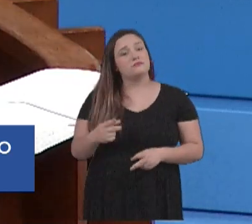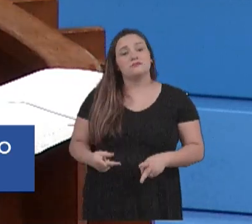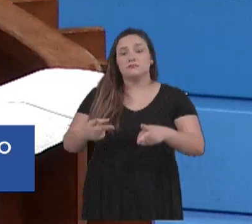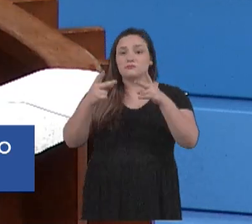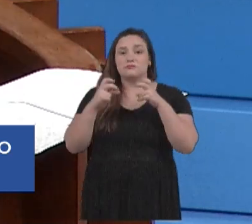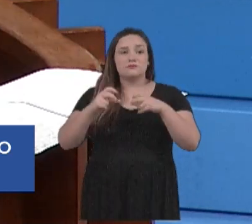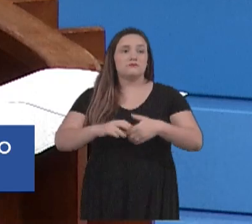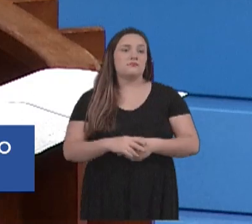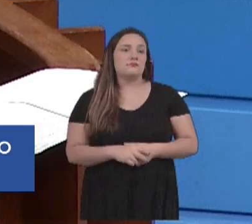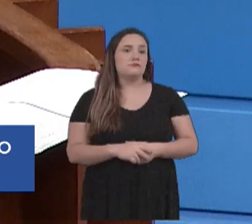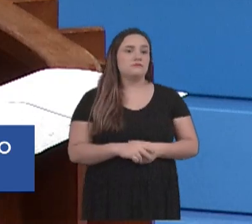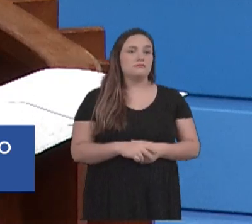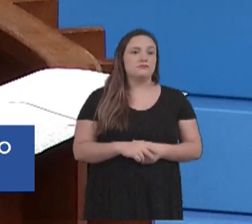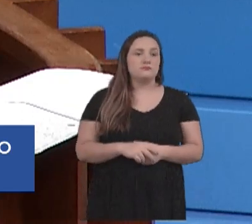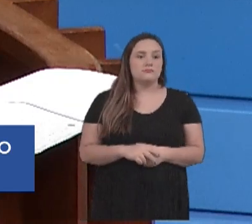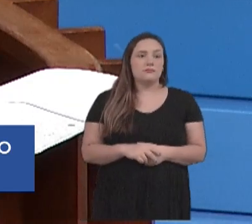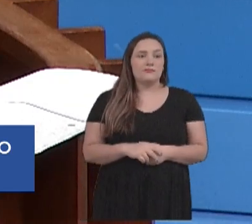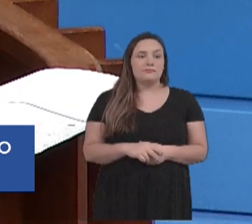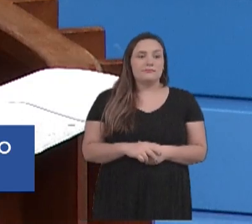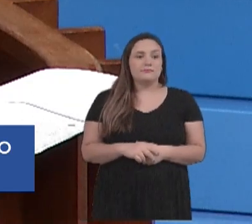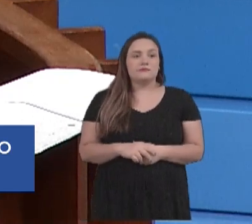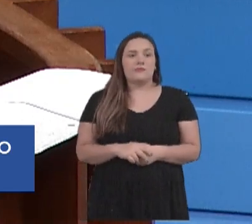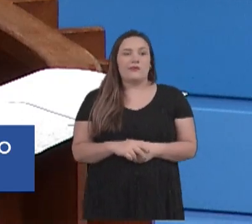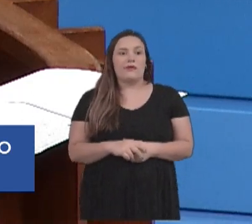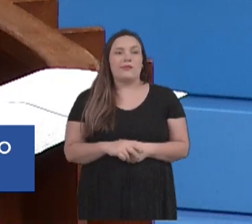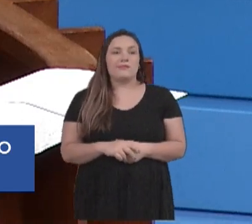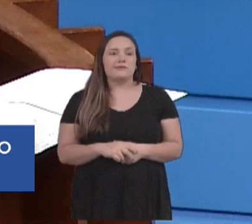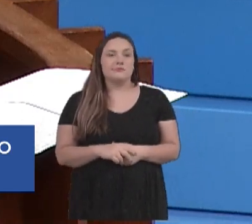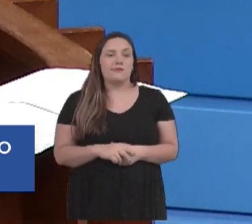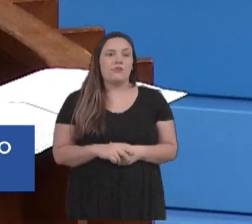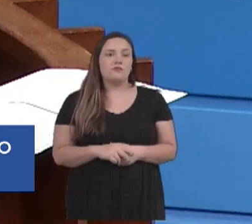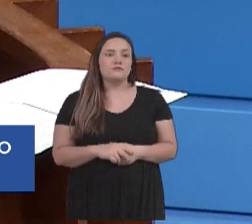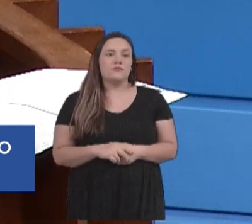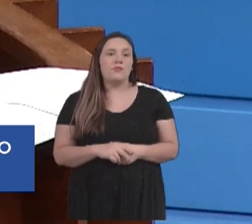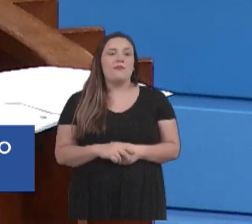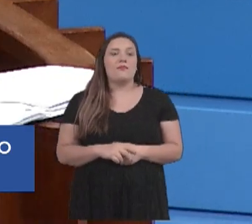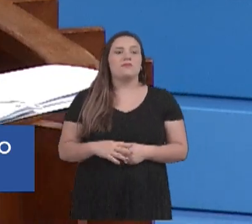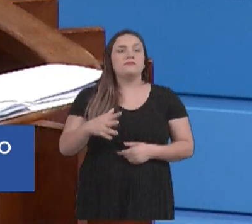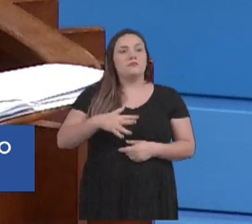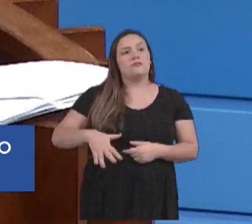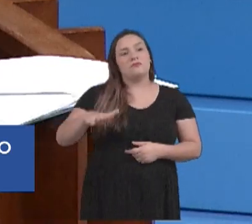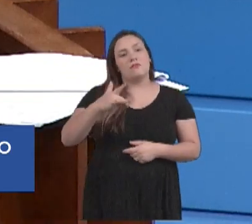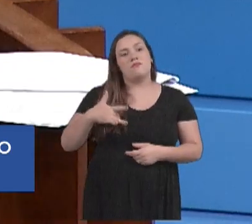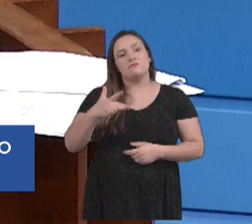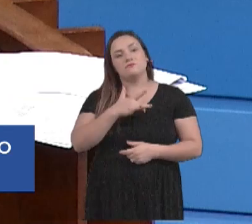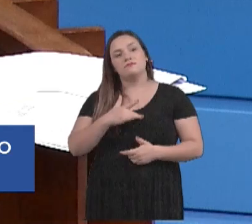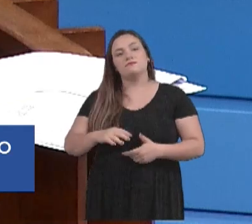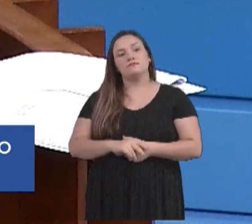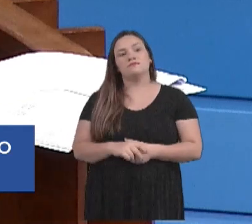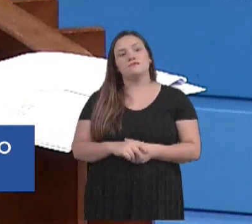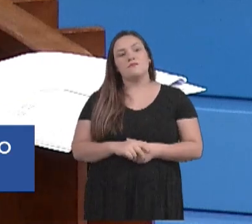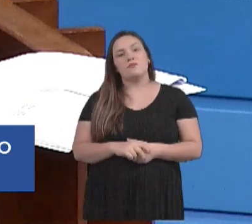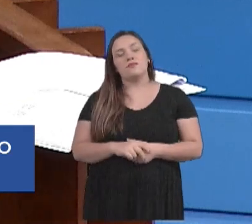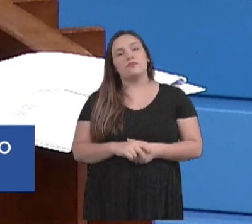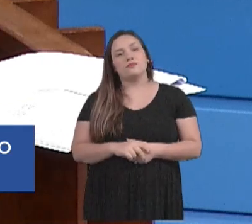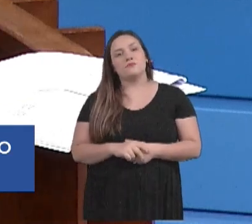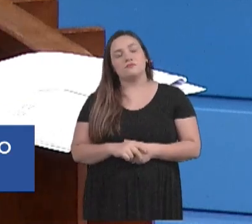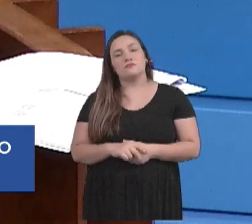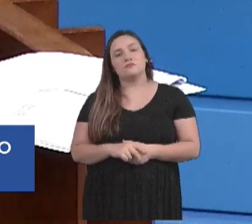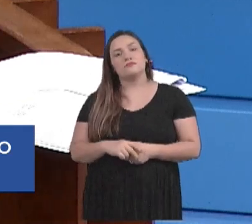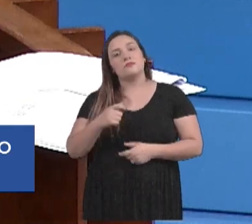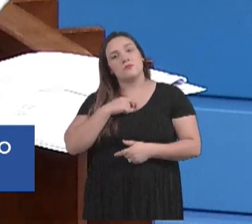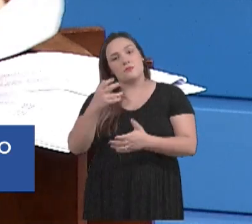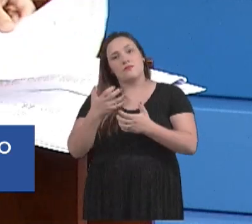verificado, né, após a aprovação da lei. Agora, eu queria, senhor presidente, senhores